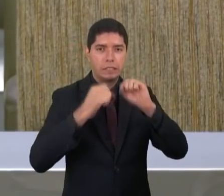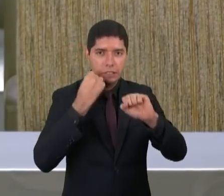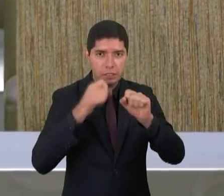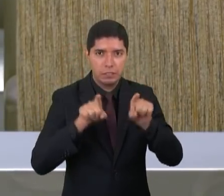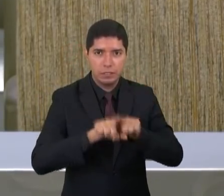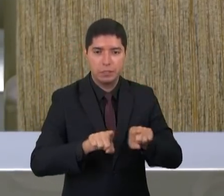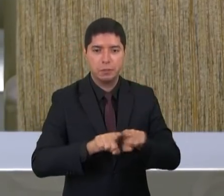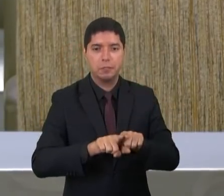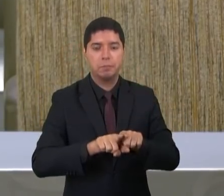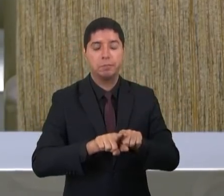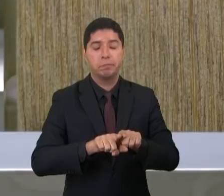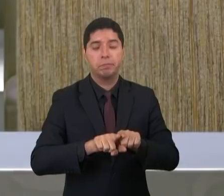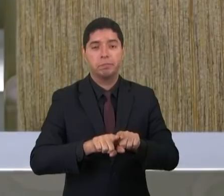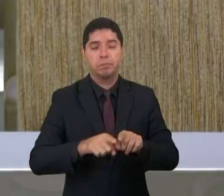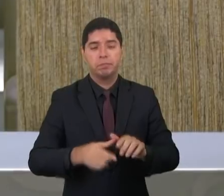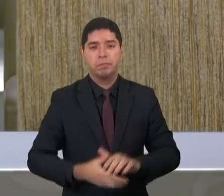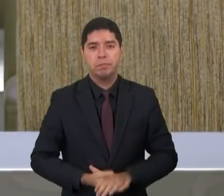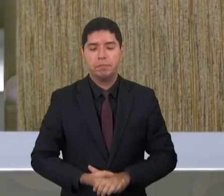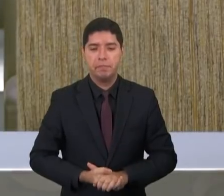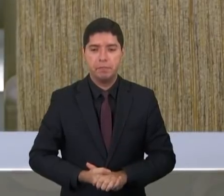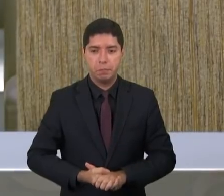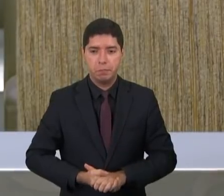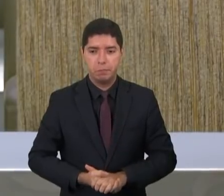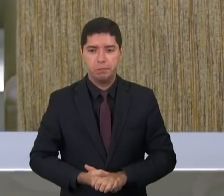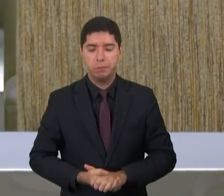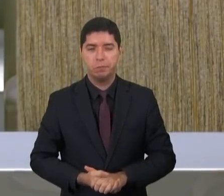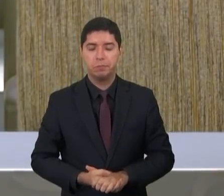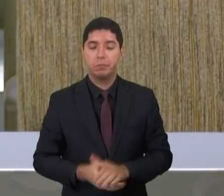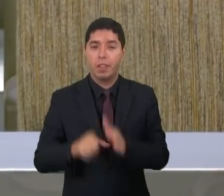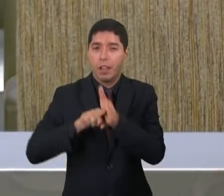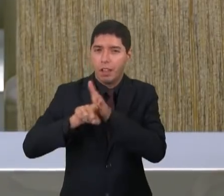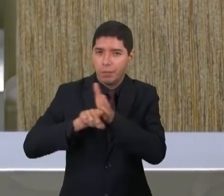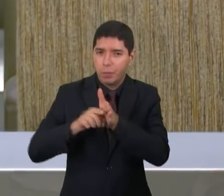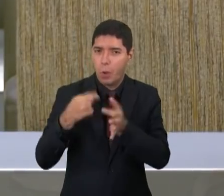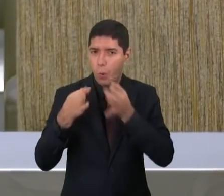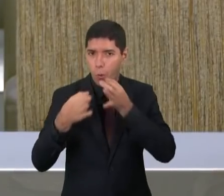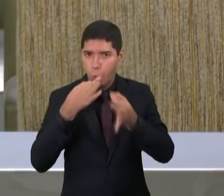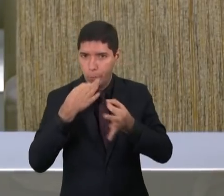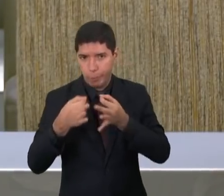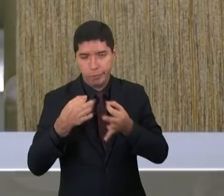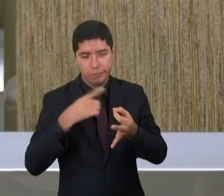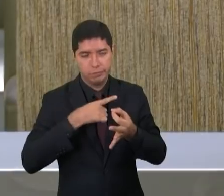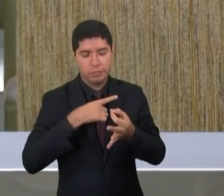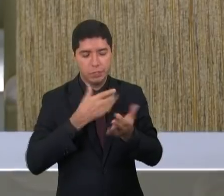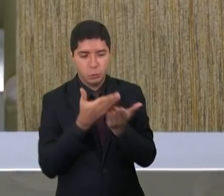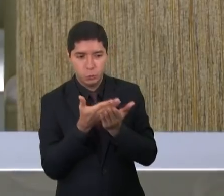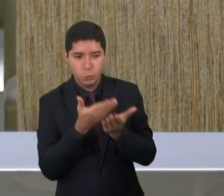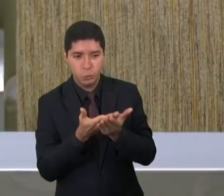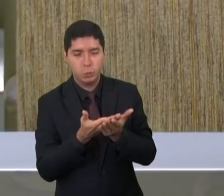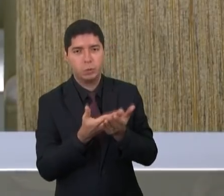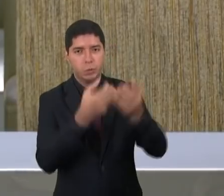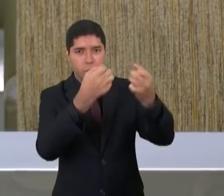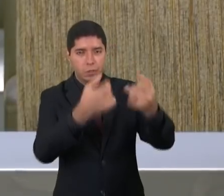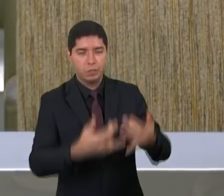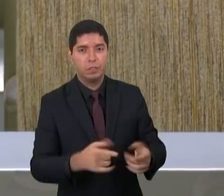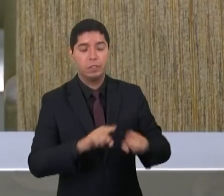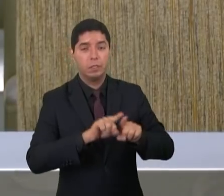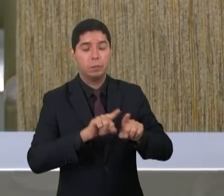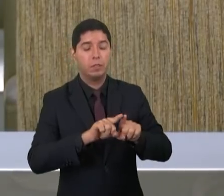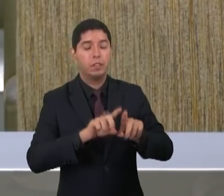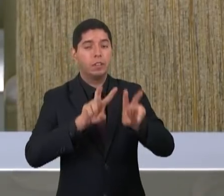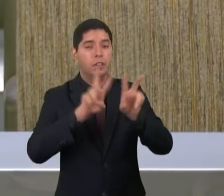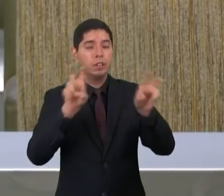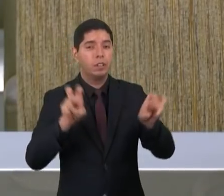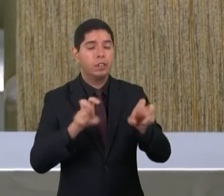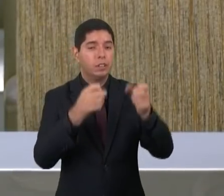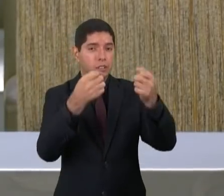Porém, apesar de todas essas especulações, a verdade é que este salmo é um hino também de gratidão a